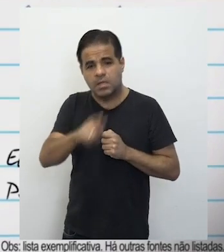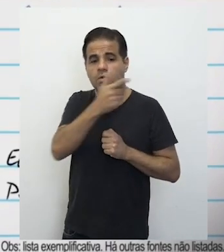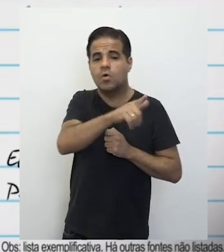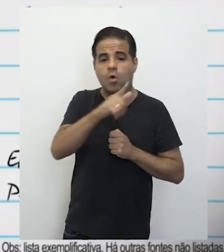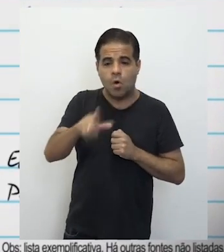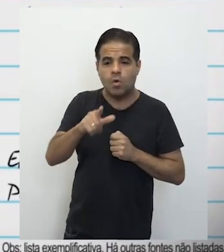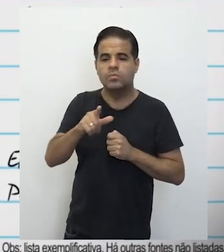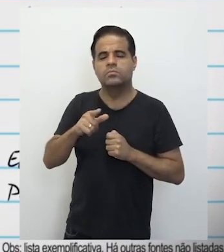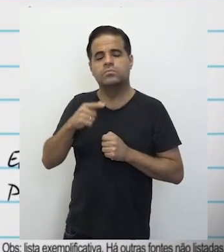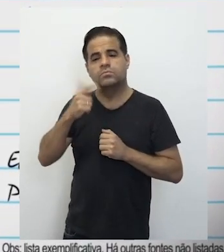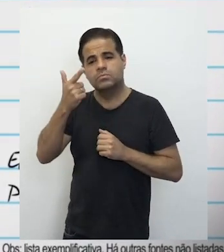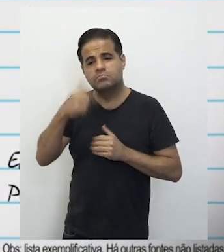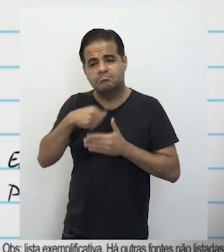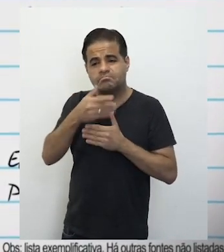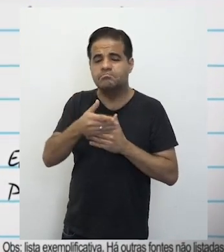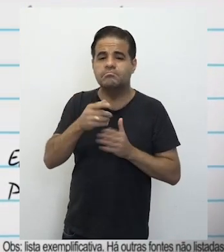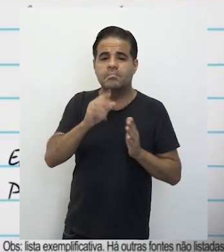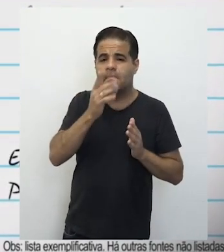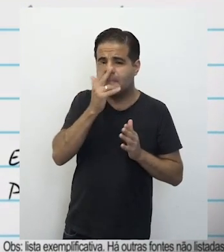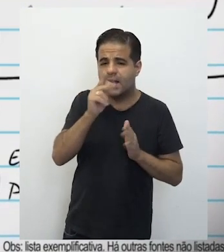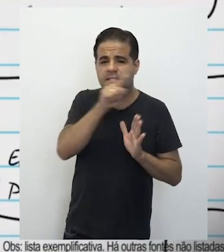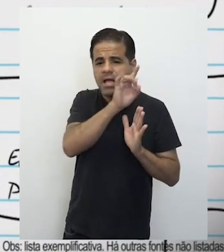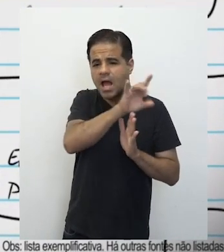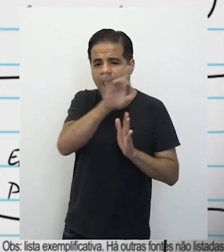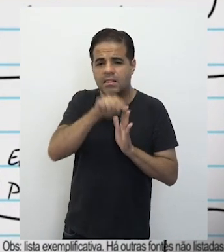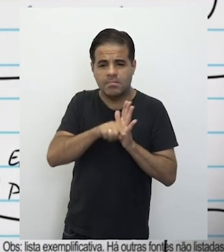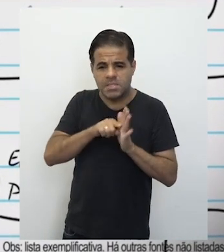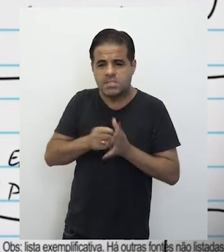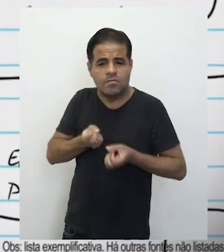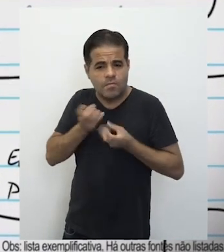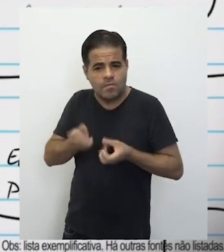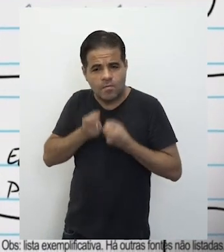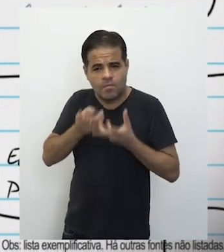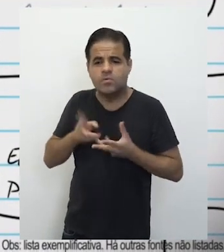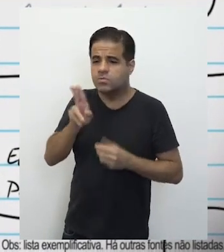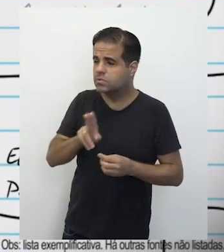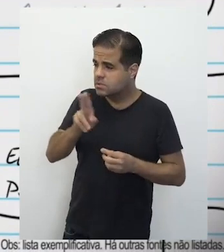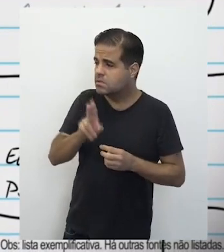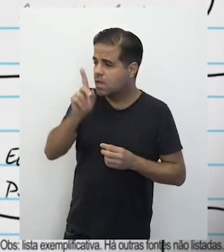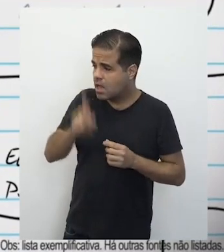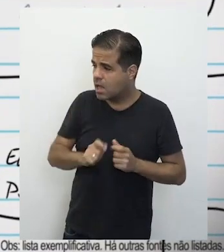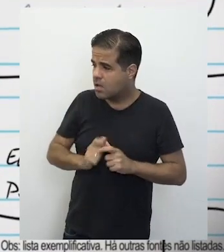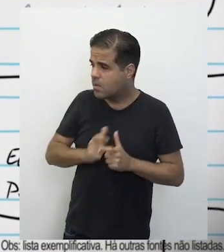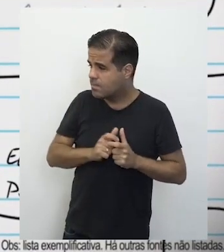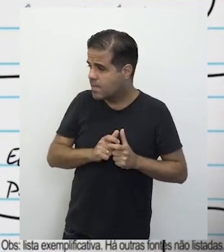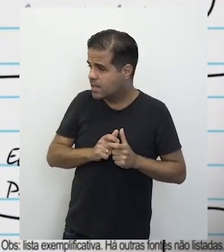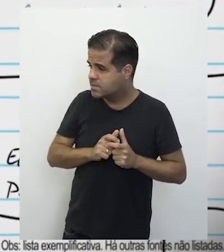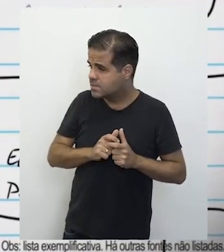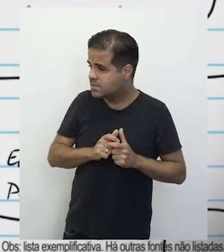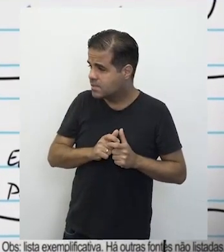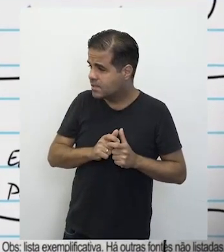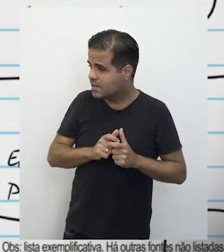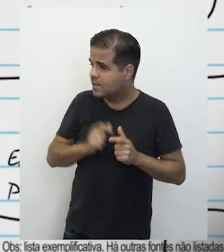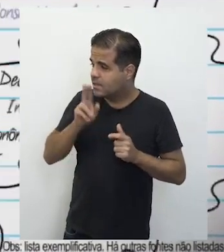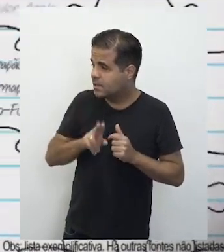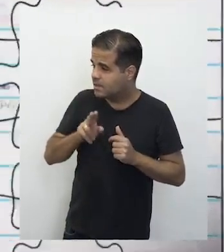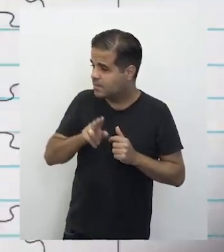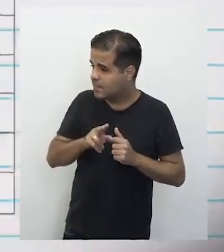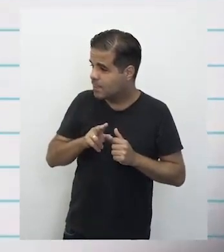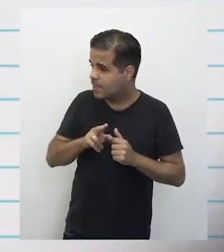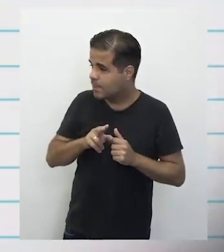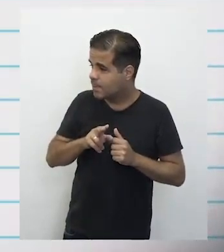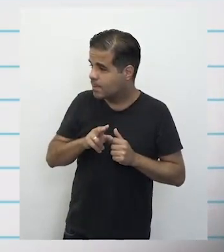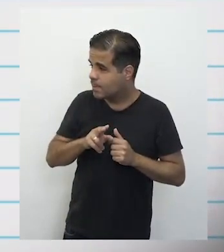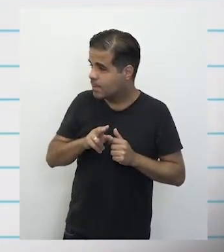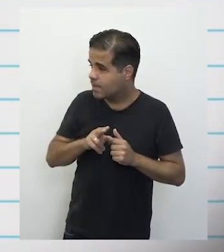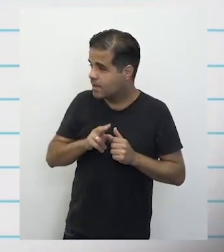fontes externas. É como se cada pesquisa ou fonte de informação utilizada fosse uma peça de um quebra-cabeça que, quando encaixadas,